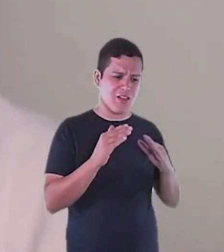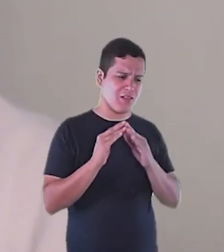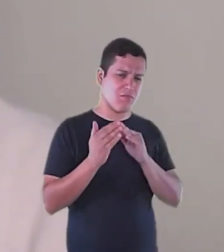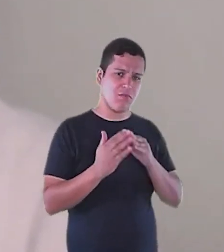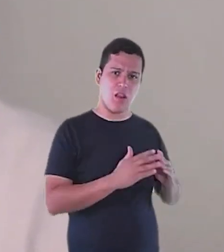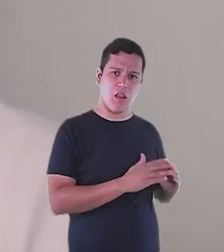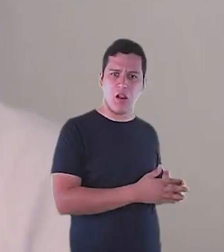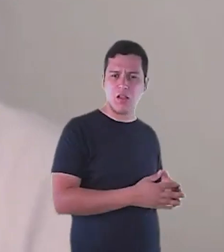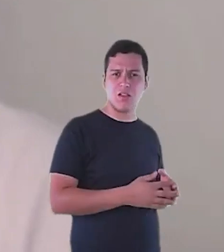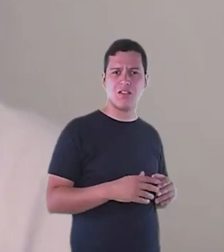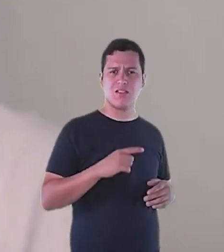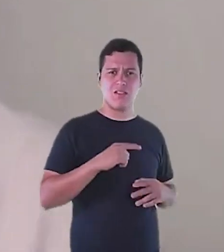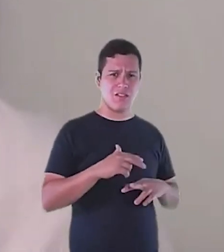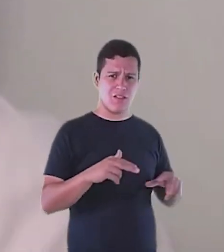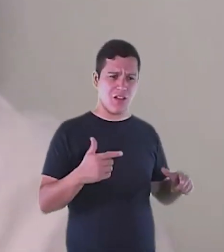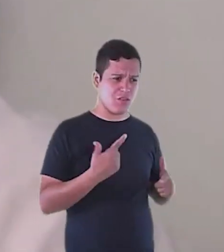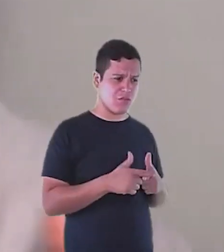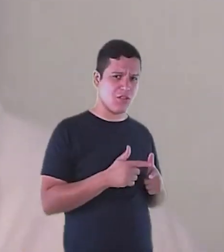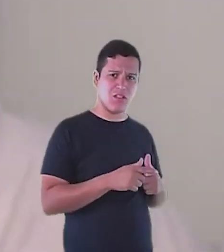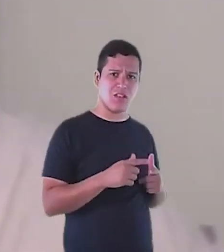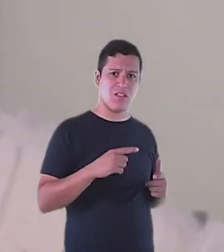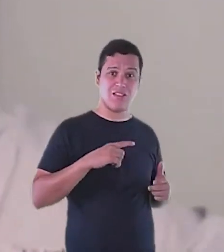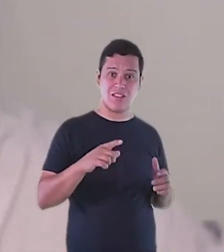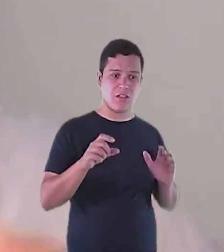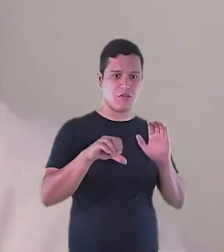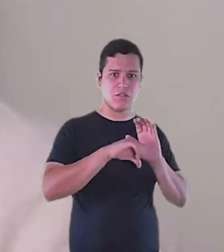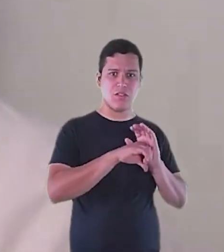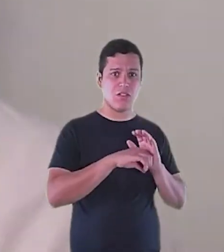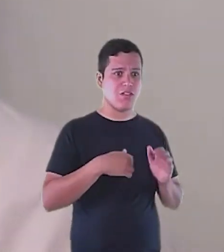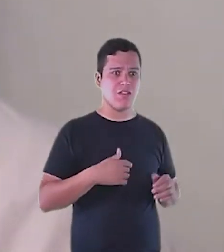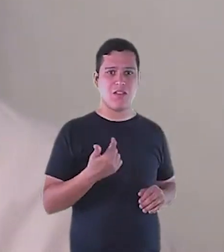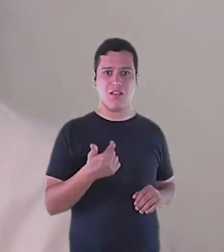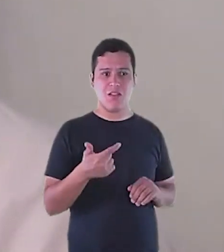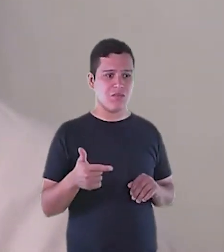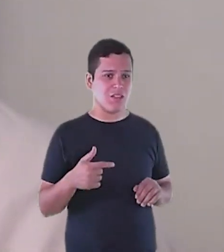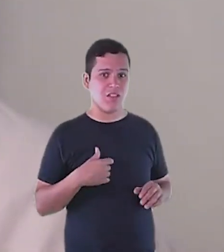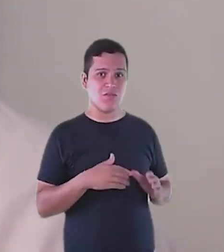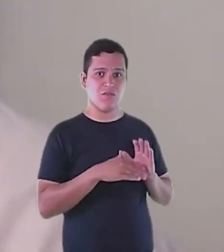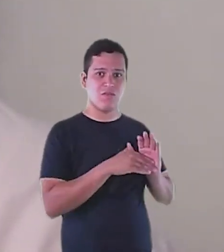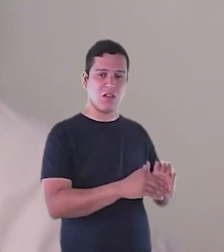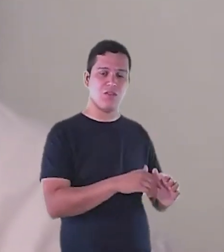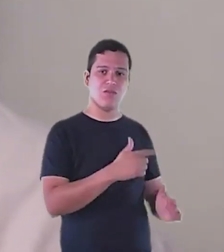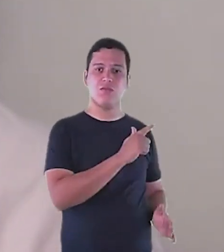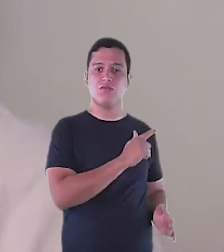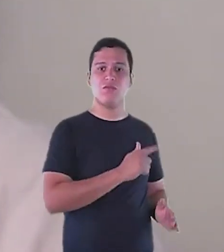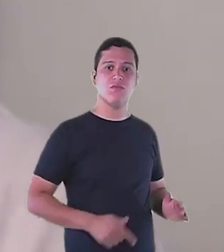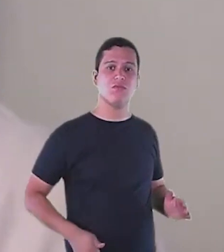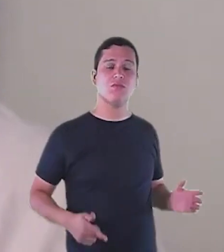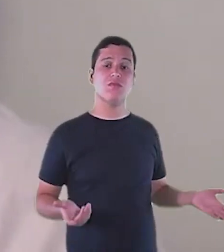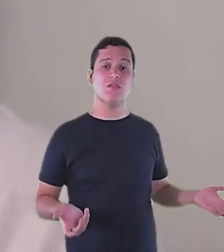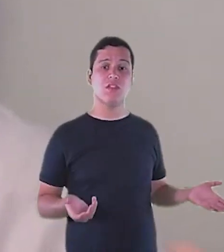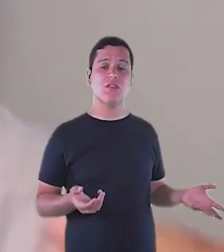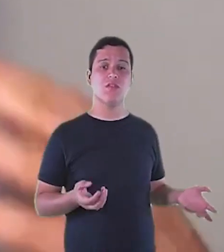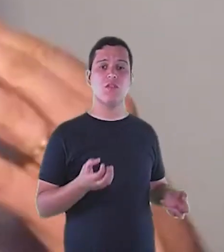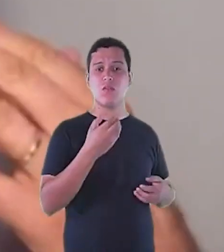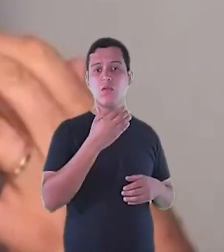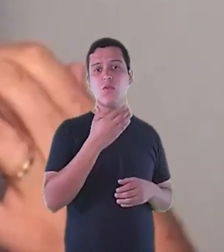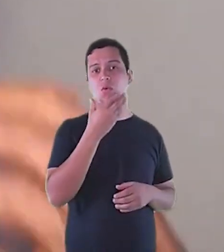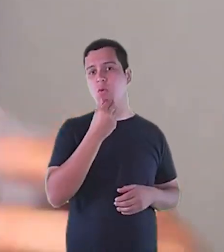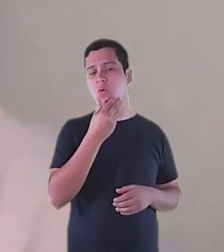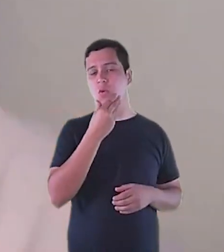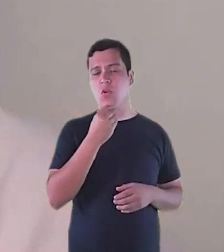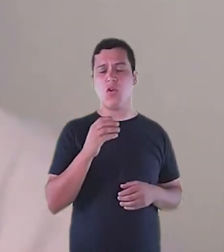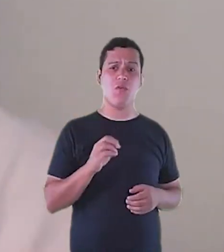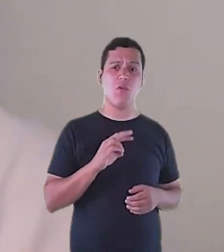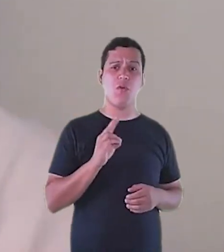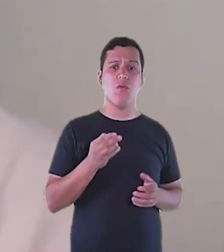dominadas às vezes pelo crime organizado, sem nenhuma assistência do Estado, e em que um homem ou um adolescente,